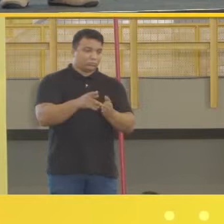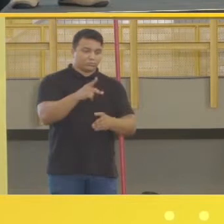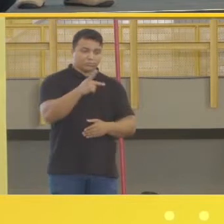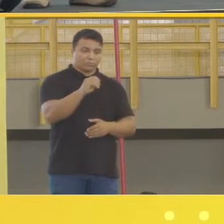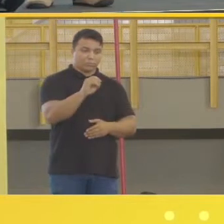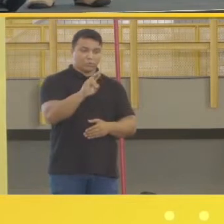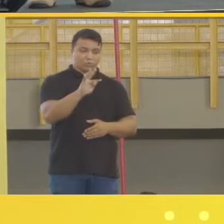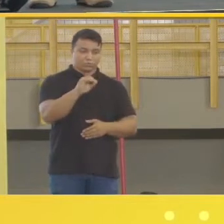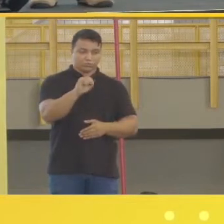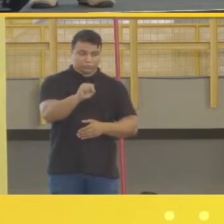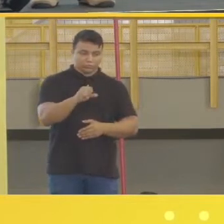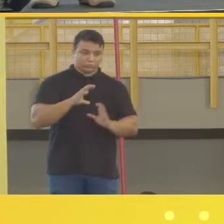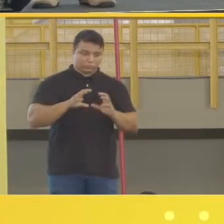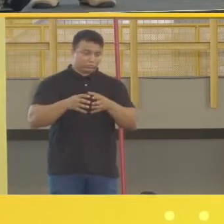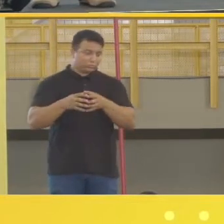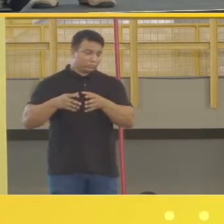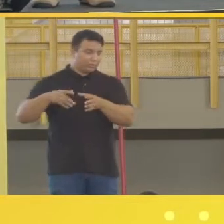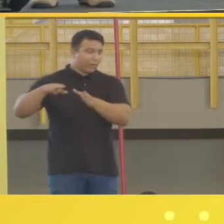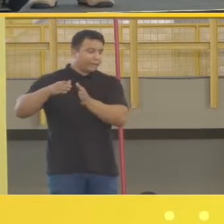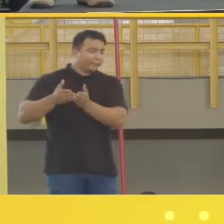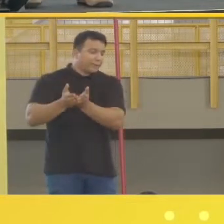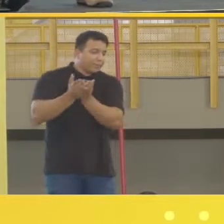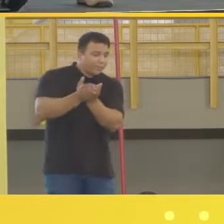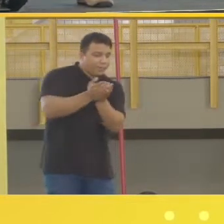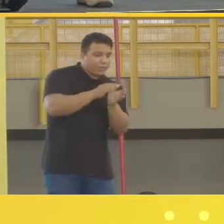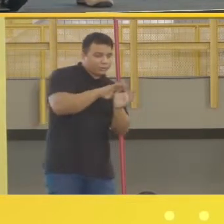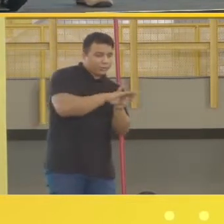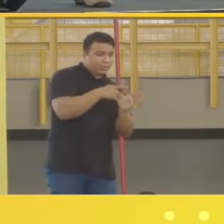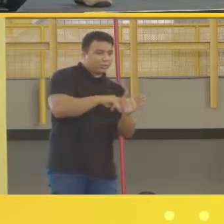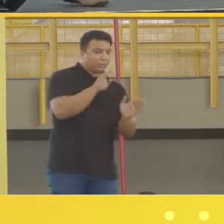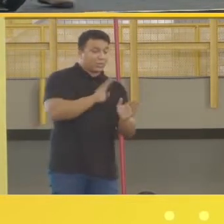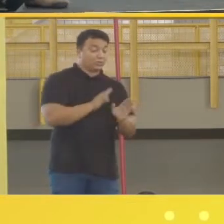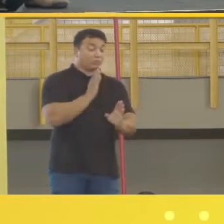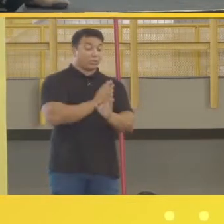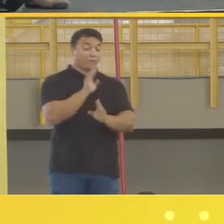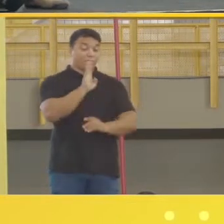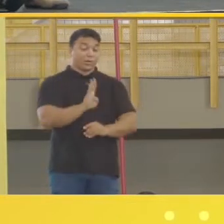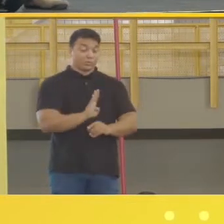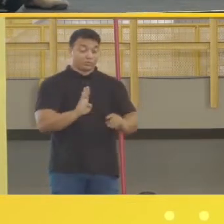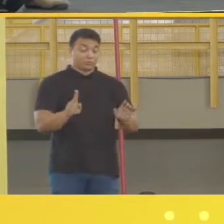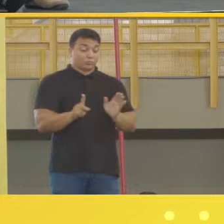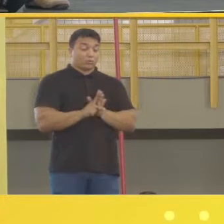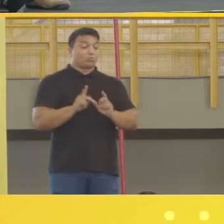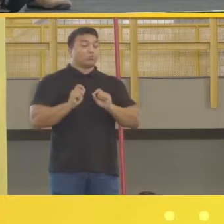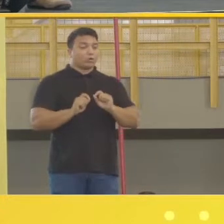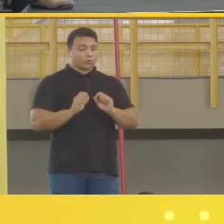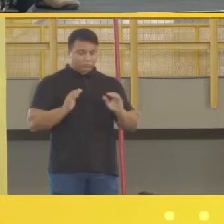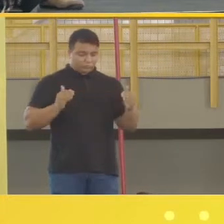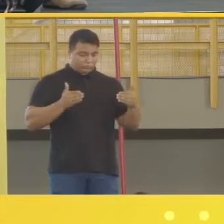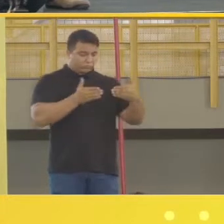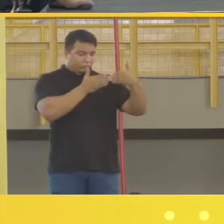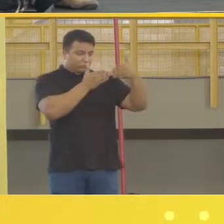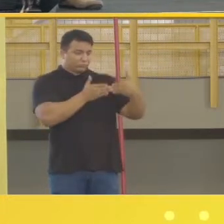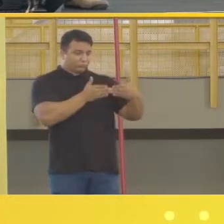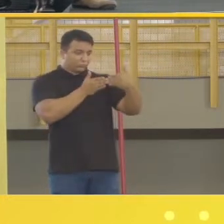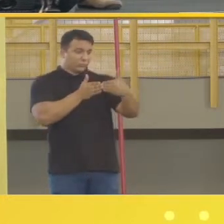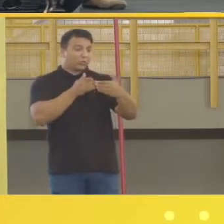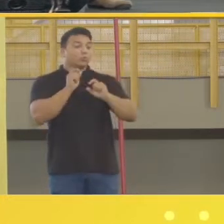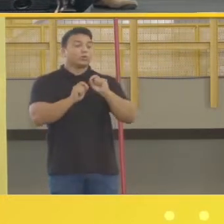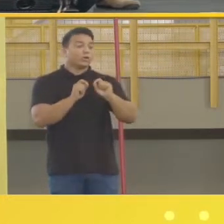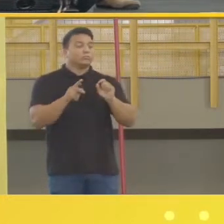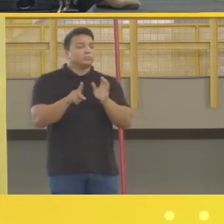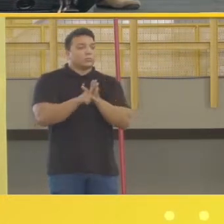tão importante, professor? Porque até então o Brasil era uma colônia, vamos lá comigo, de povoamento ou